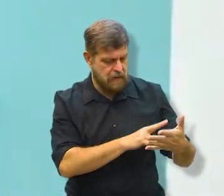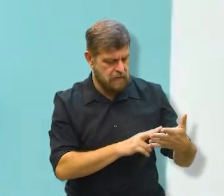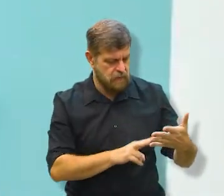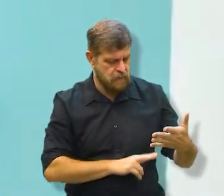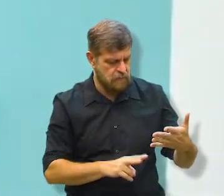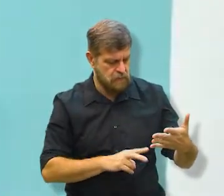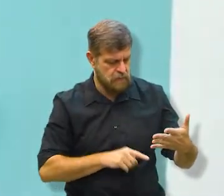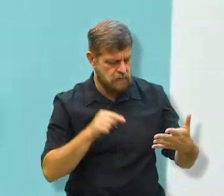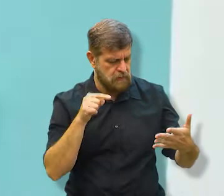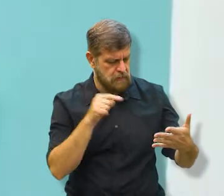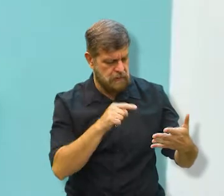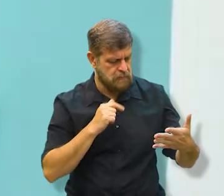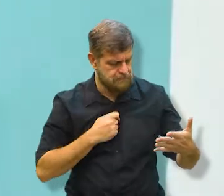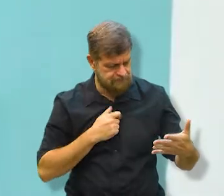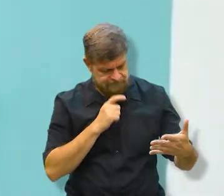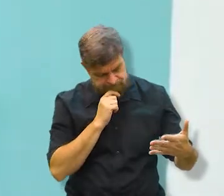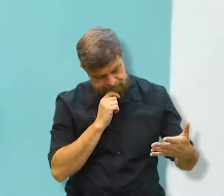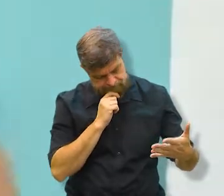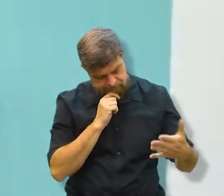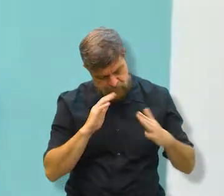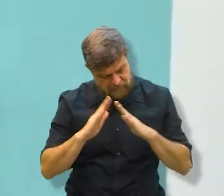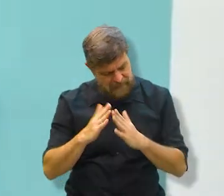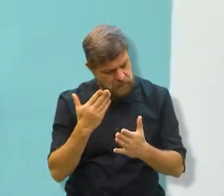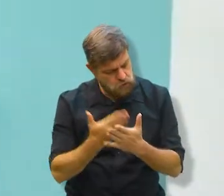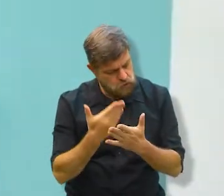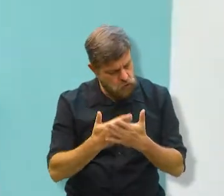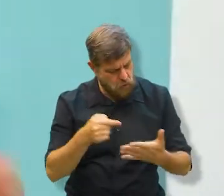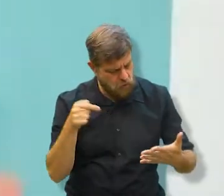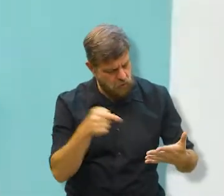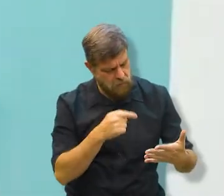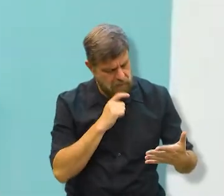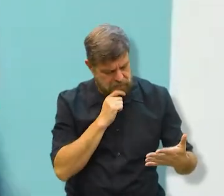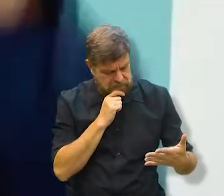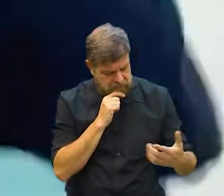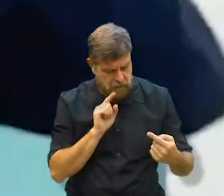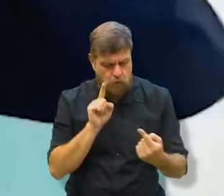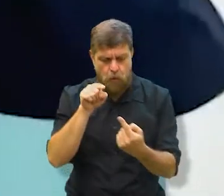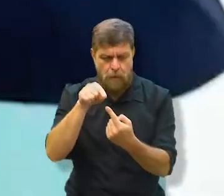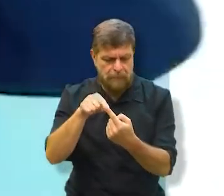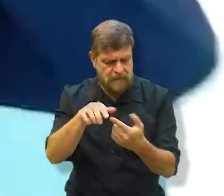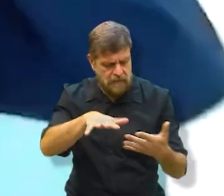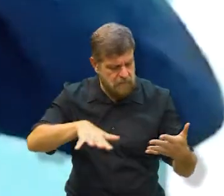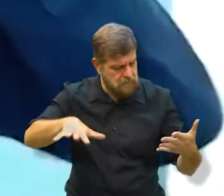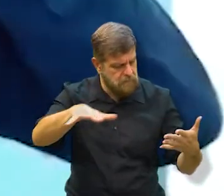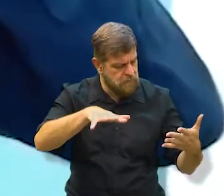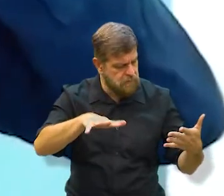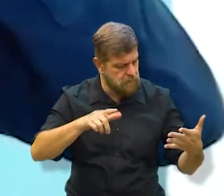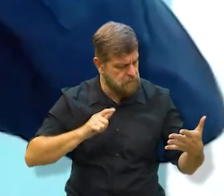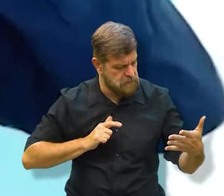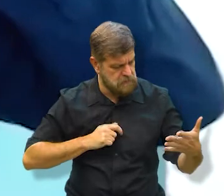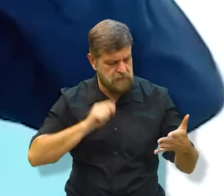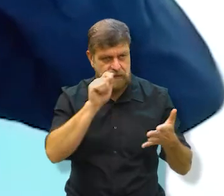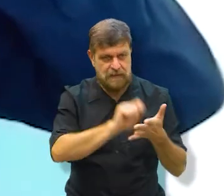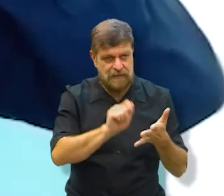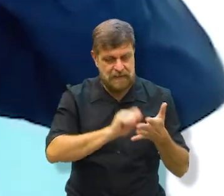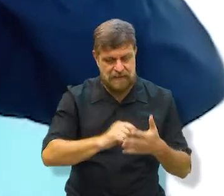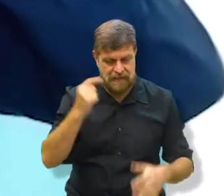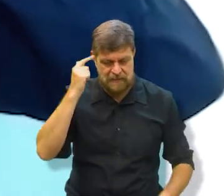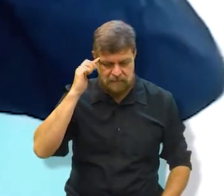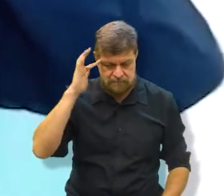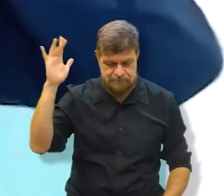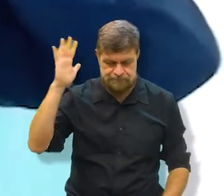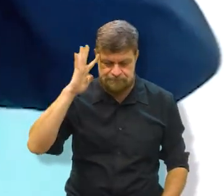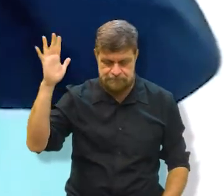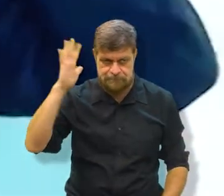escrita à escola, à academia, né? E aí você acaba lendo e escrevendo só aqui, ó, na